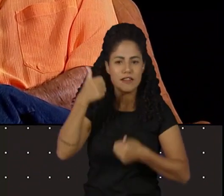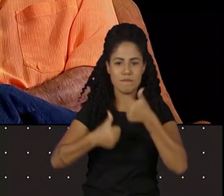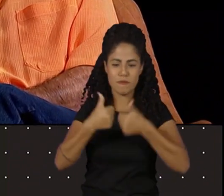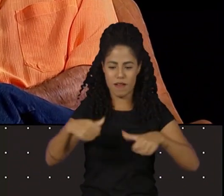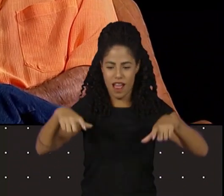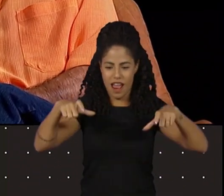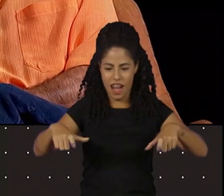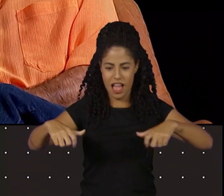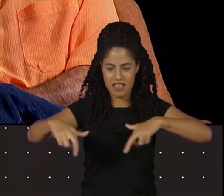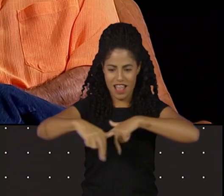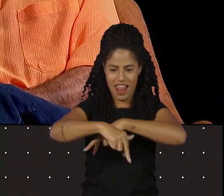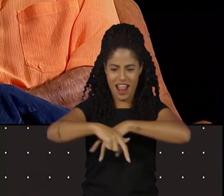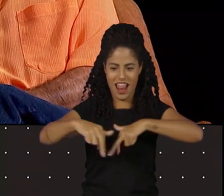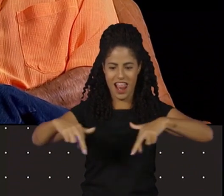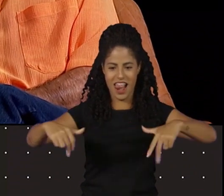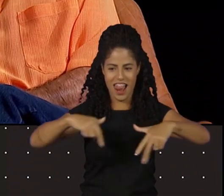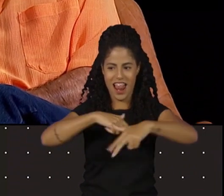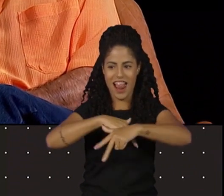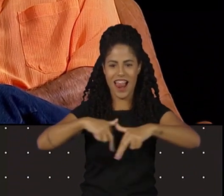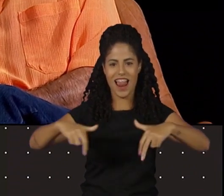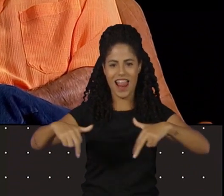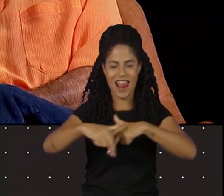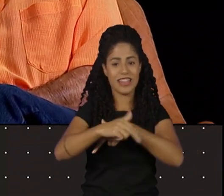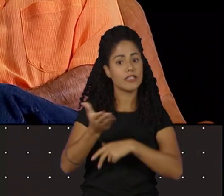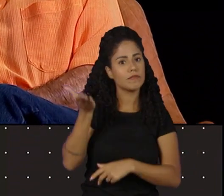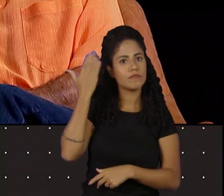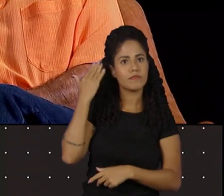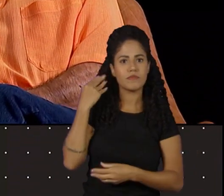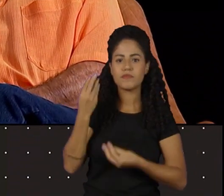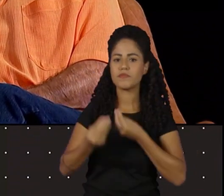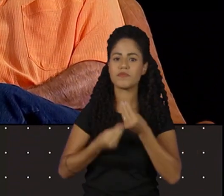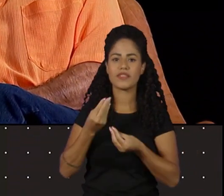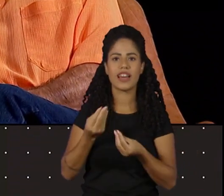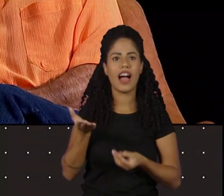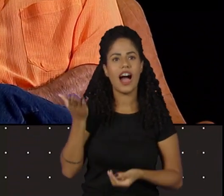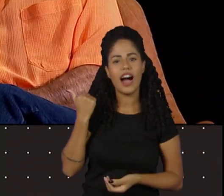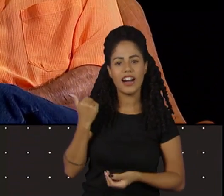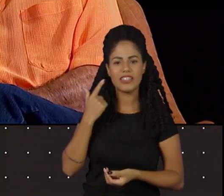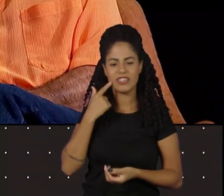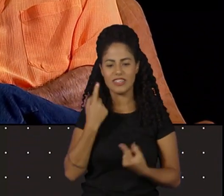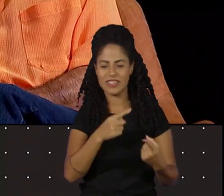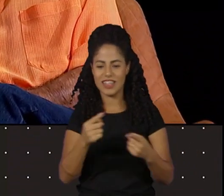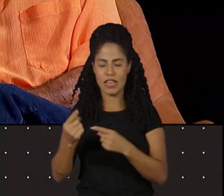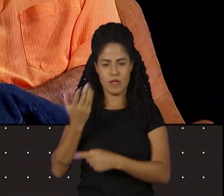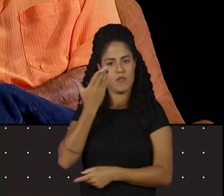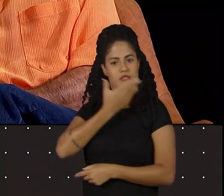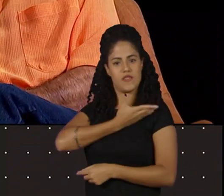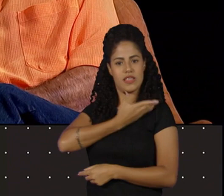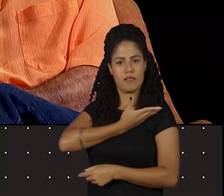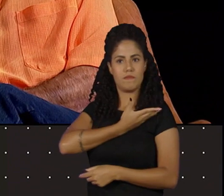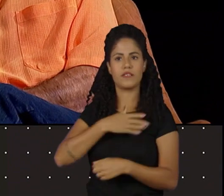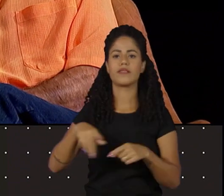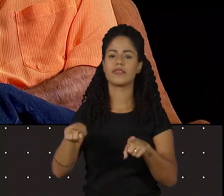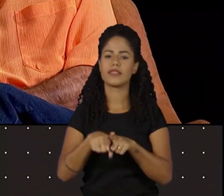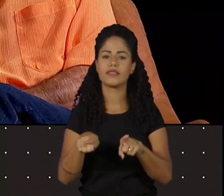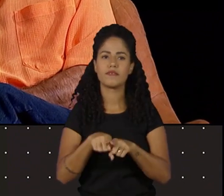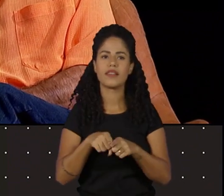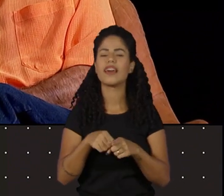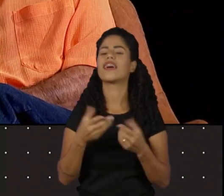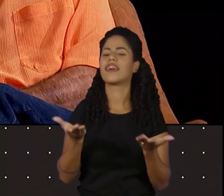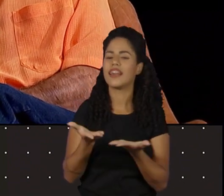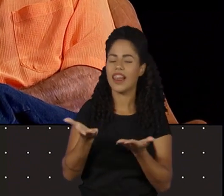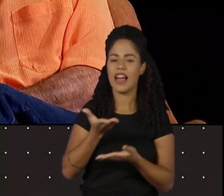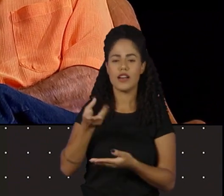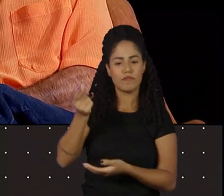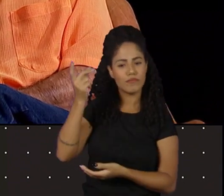jogava contra os garçons do Orvieto, do Gigeto, jogava com o Plínio Marcos no